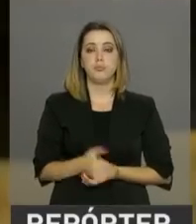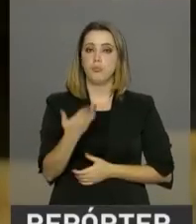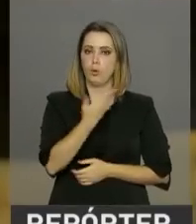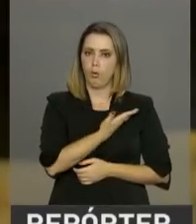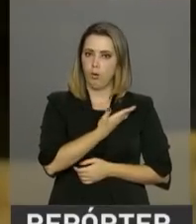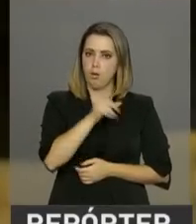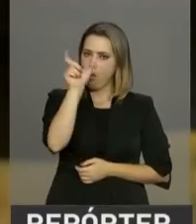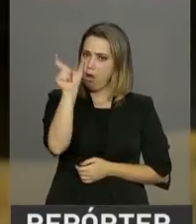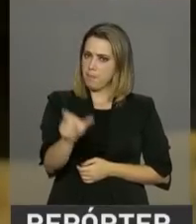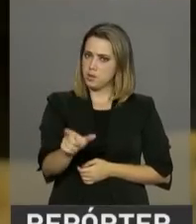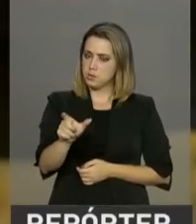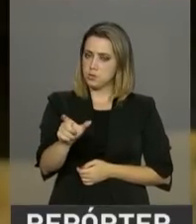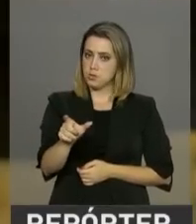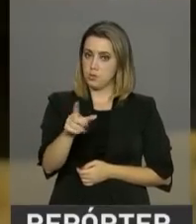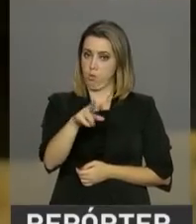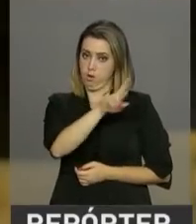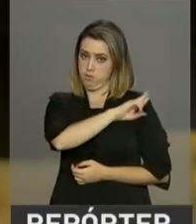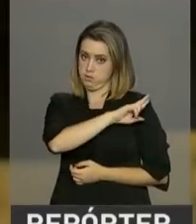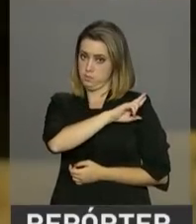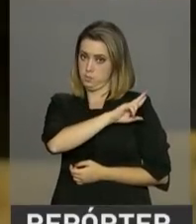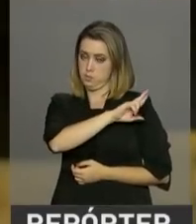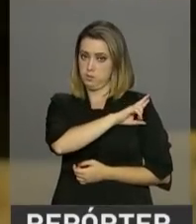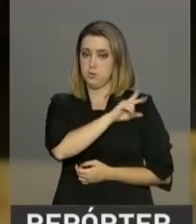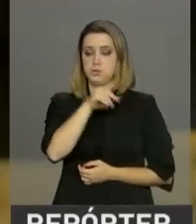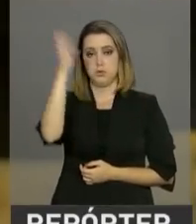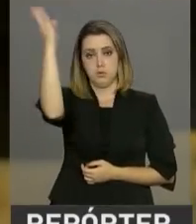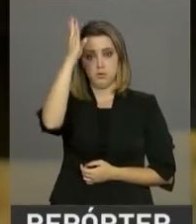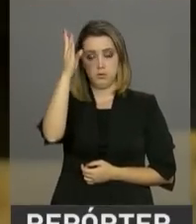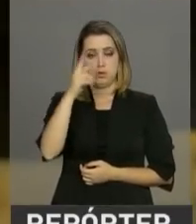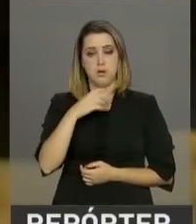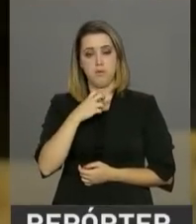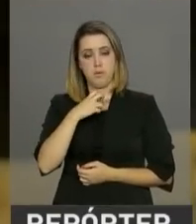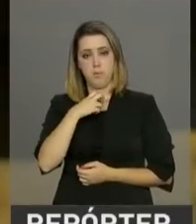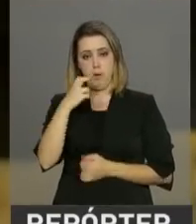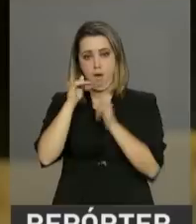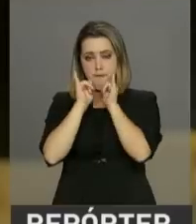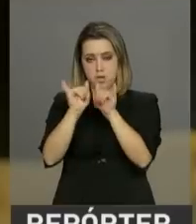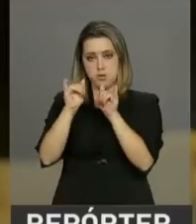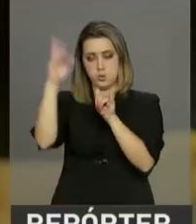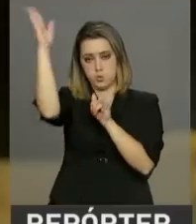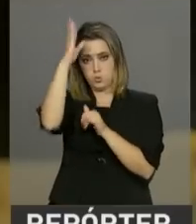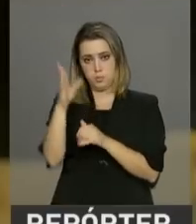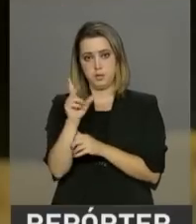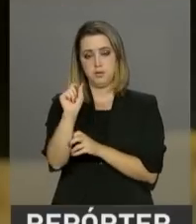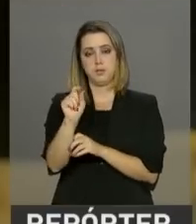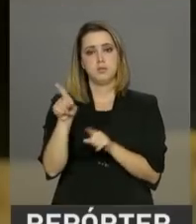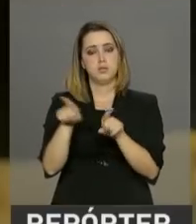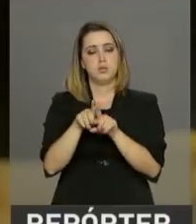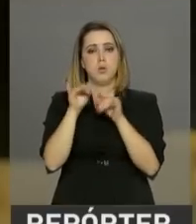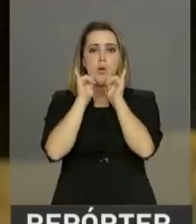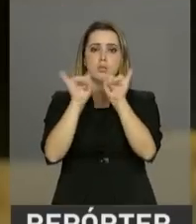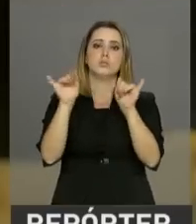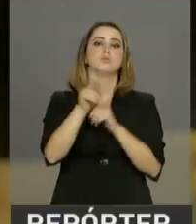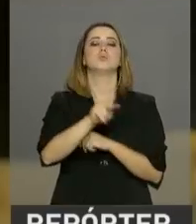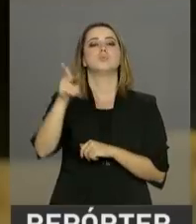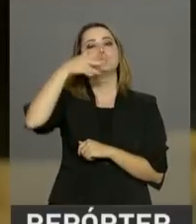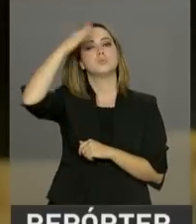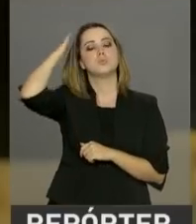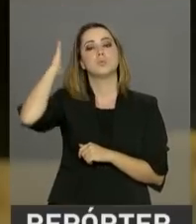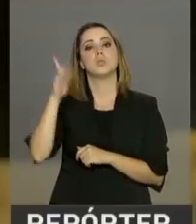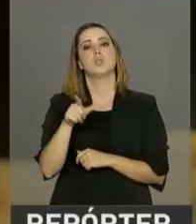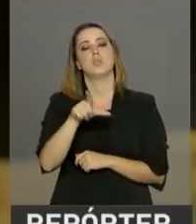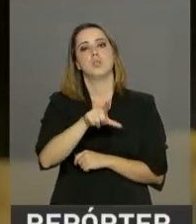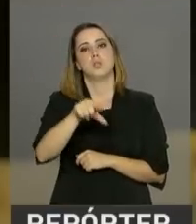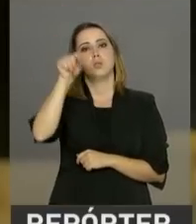da Presidência da República, Alexandre Parola, confirmou no começo da noite aqui no Palácio do Planalto que o presidente Michel Temer